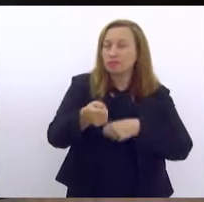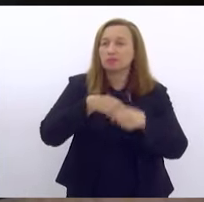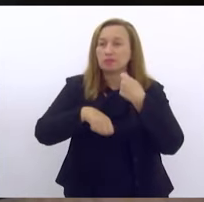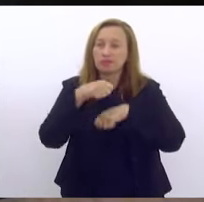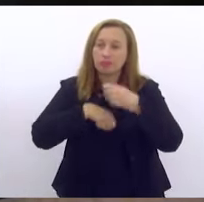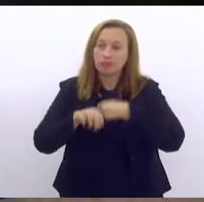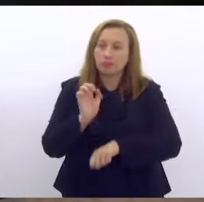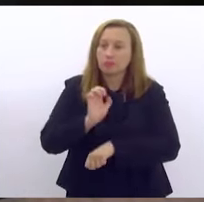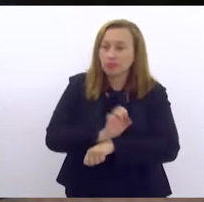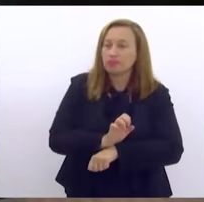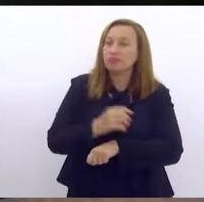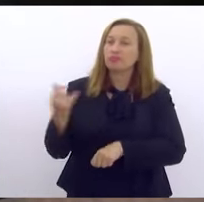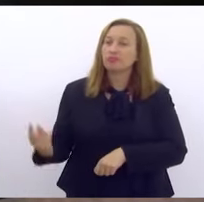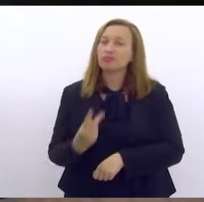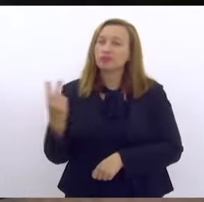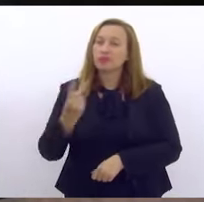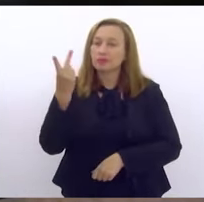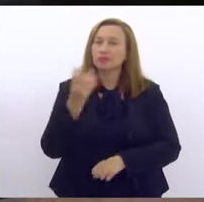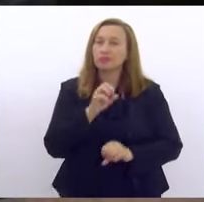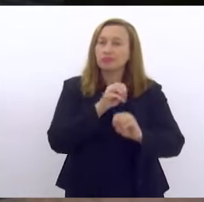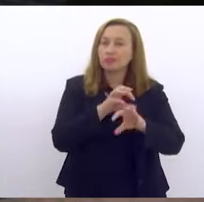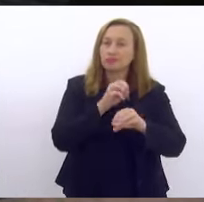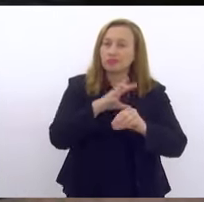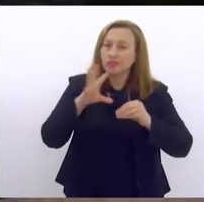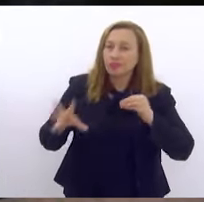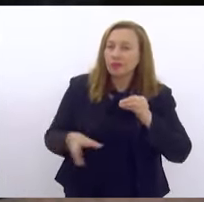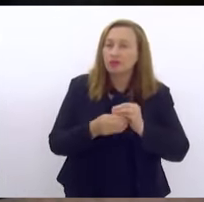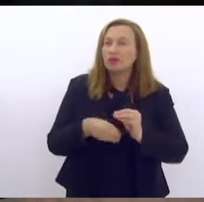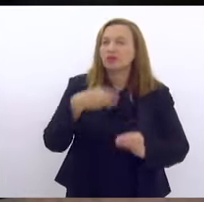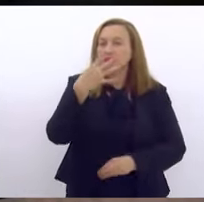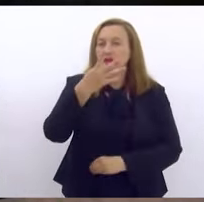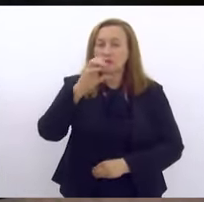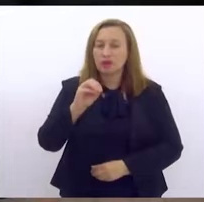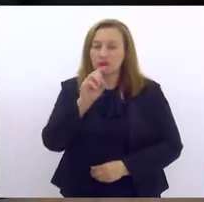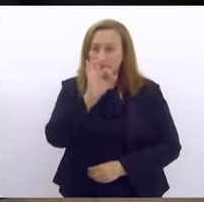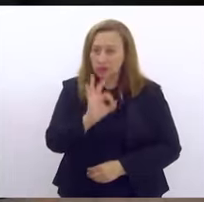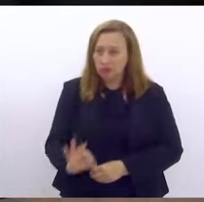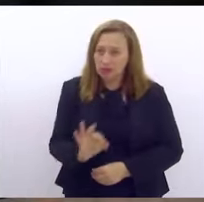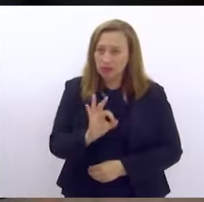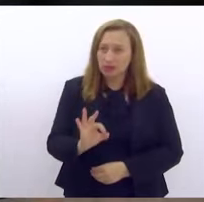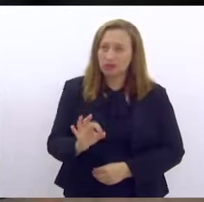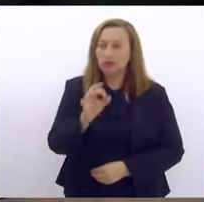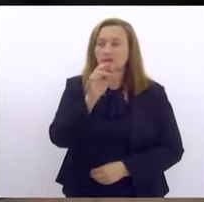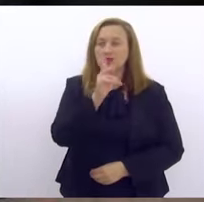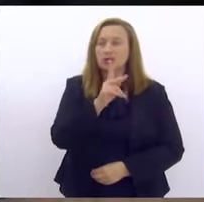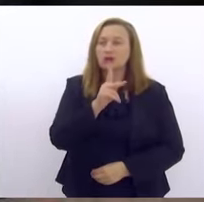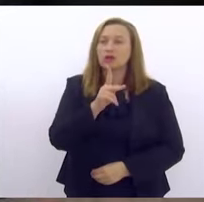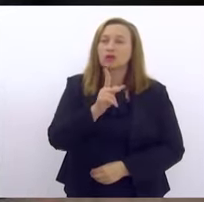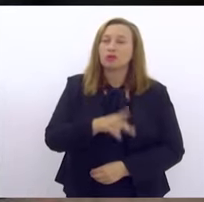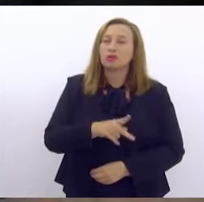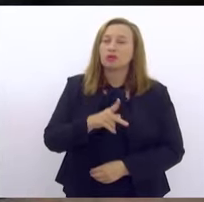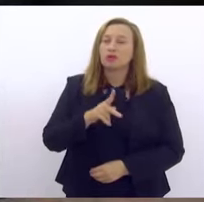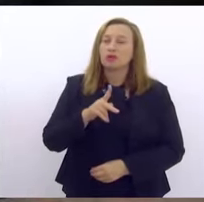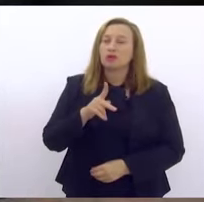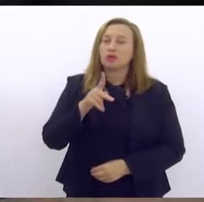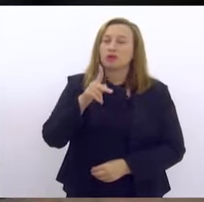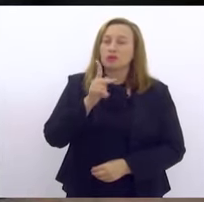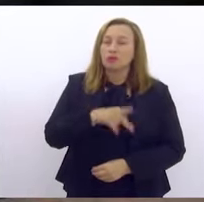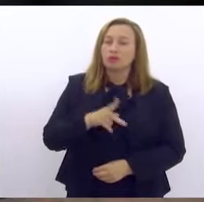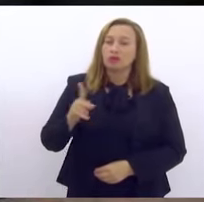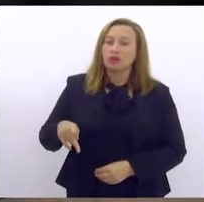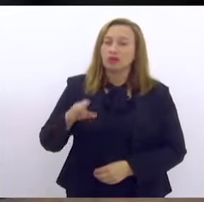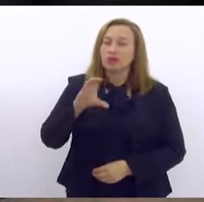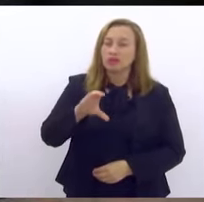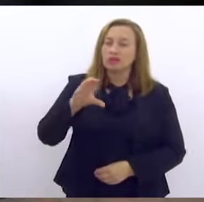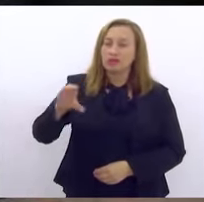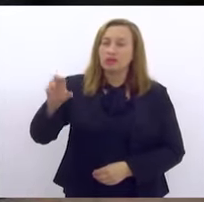Estado, ele prioriza a educação, dando esse aumento de 40% para os professores profissionais do CCERJ. Queria anunciar